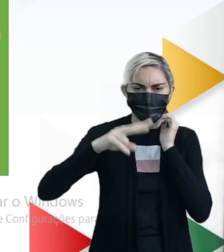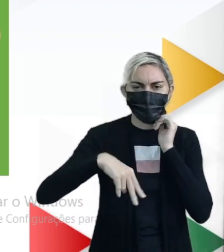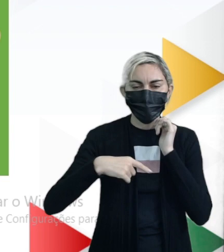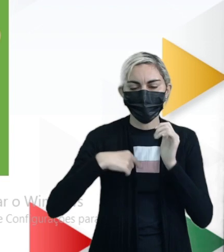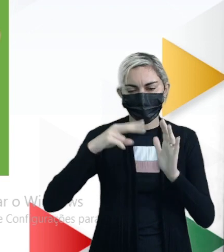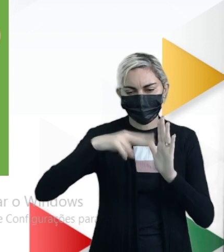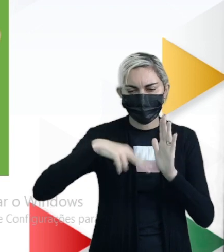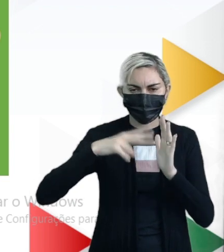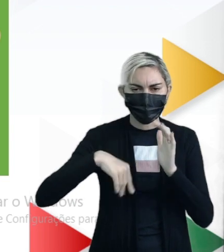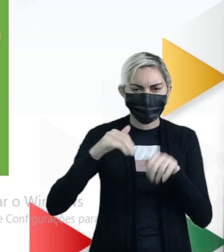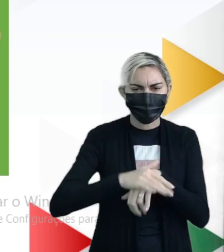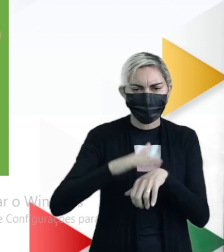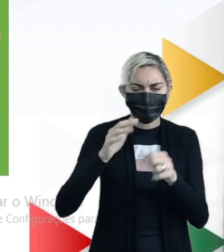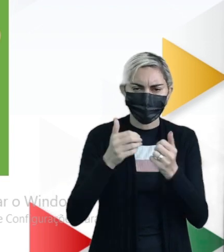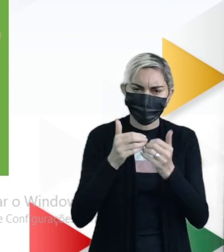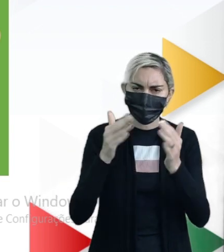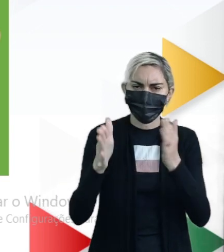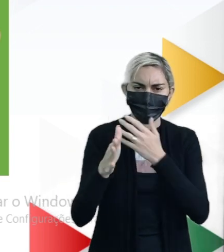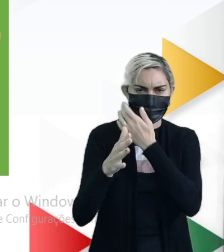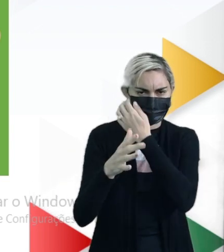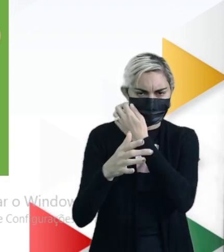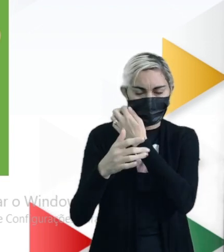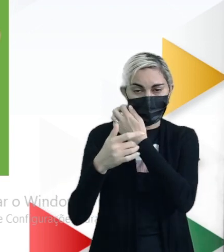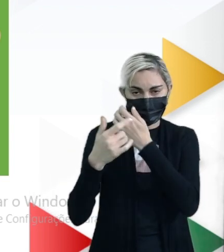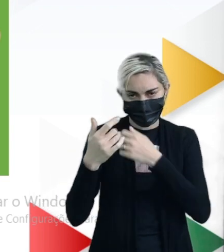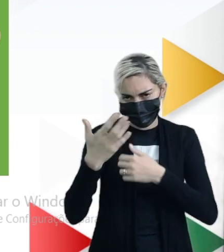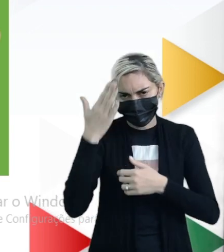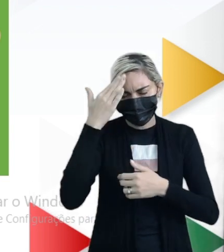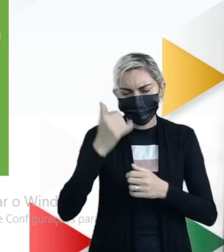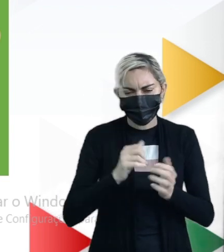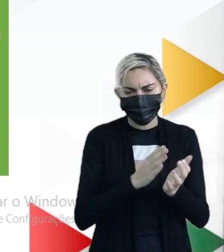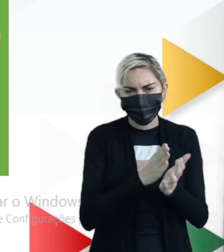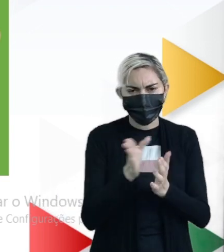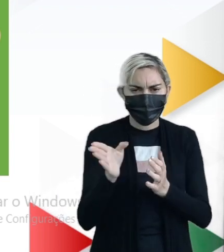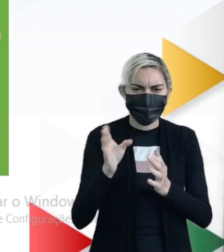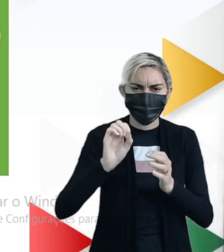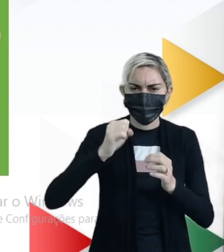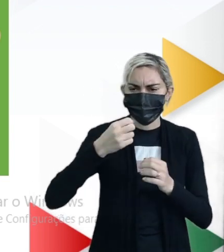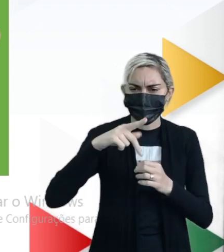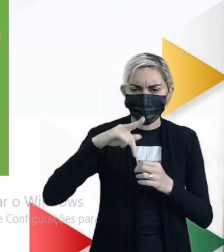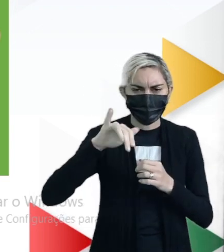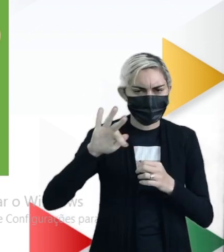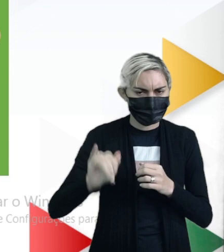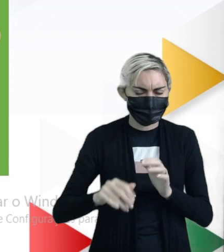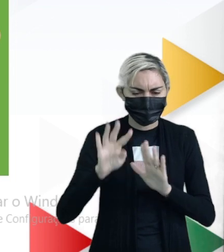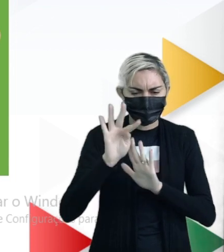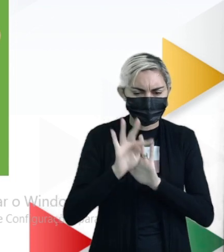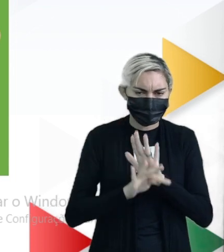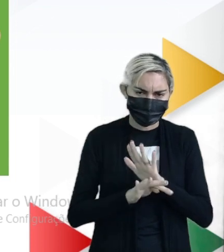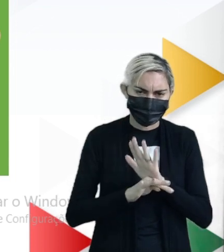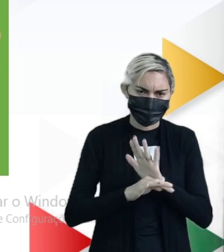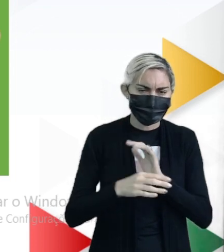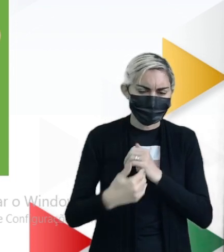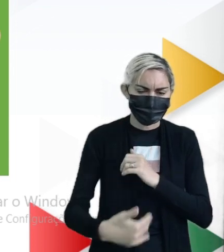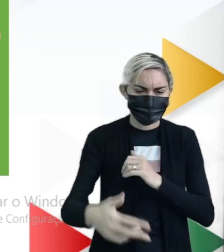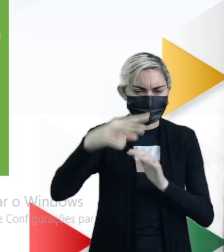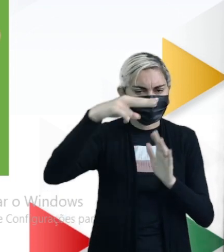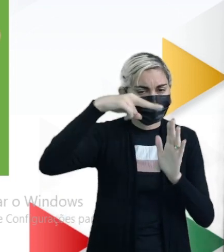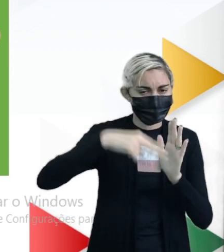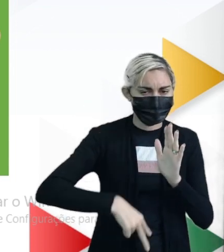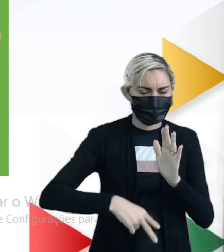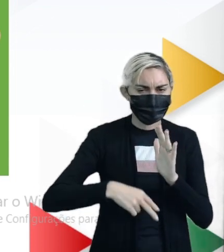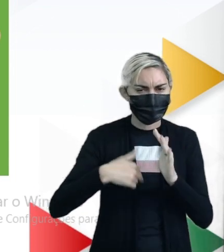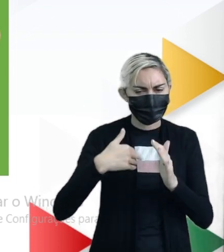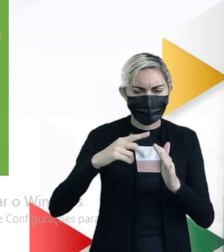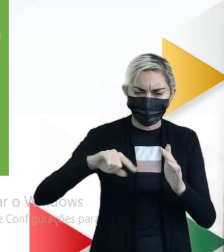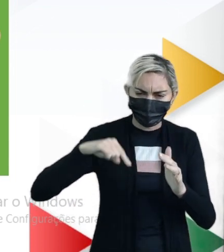uma leitura mais aberta e eficiente, saindo da superfície do texto e levando o leitor